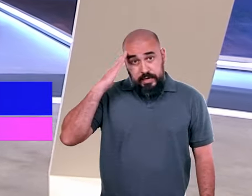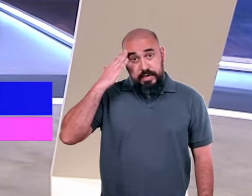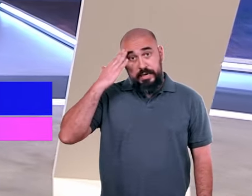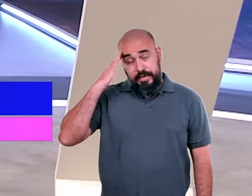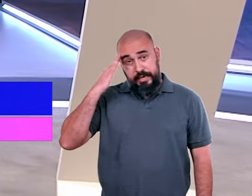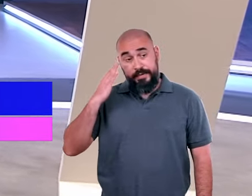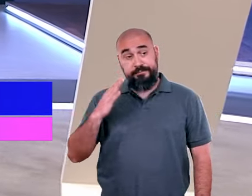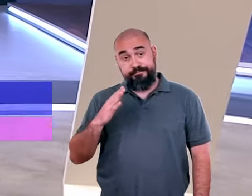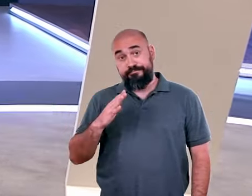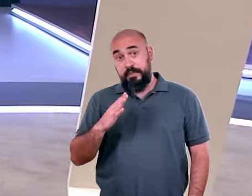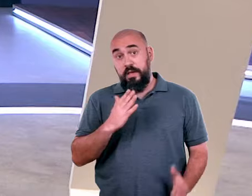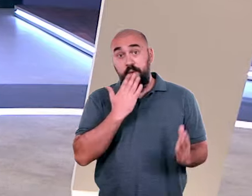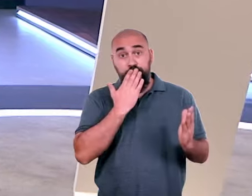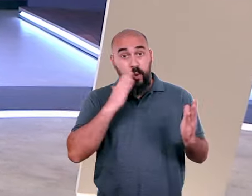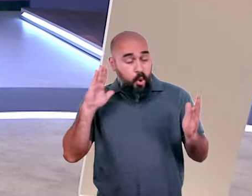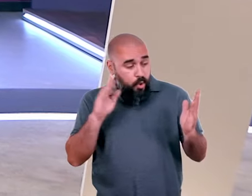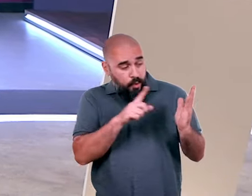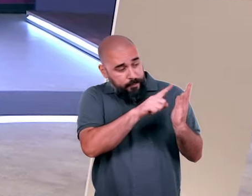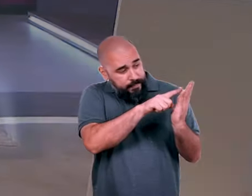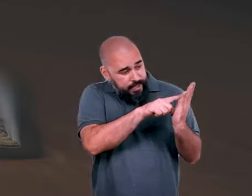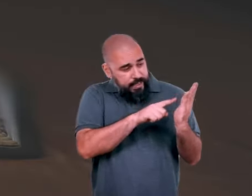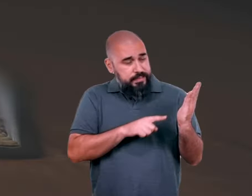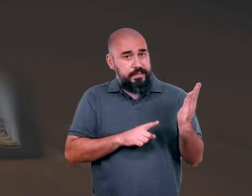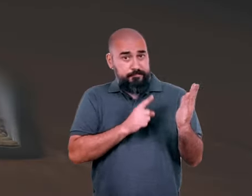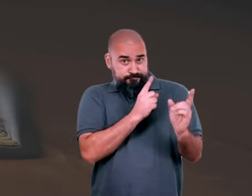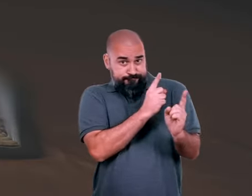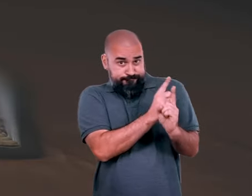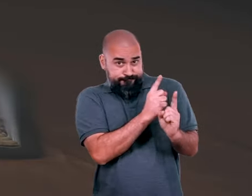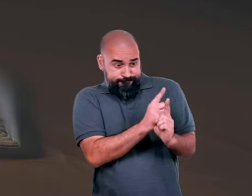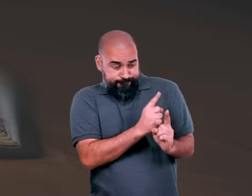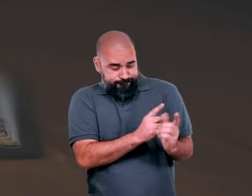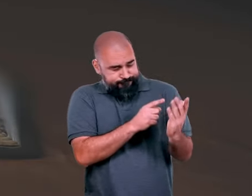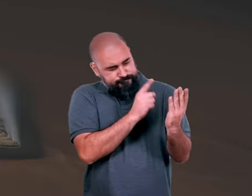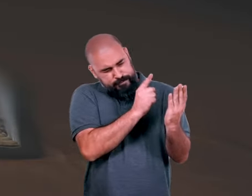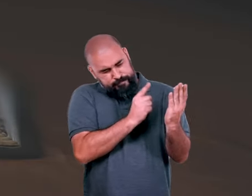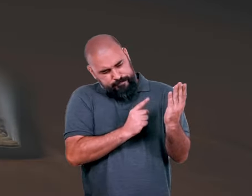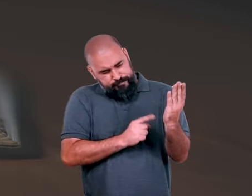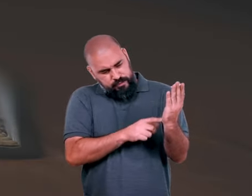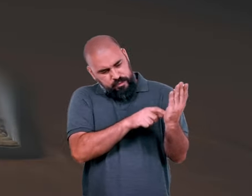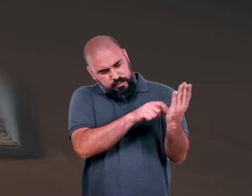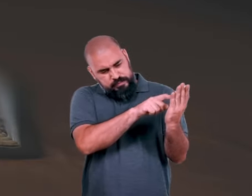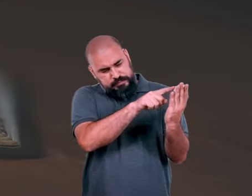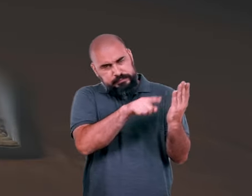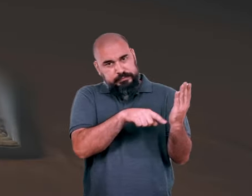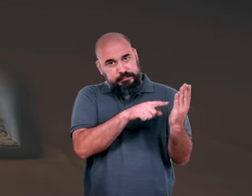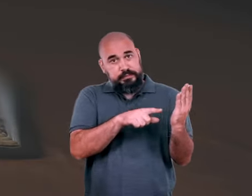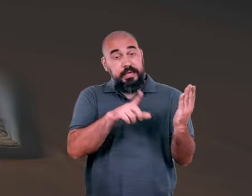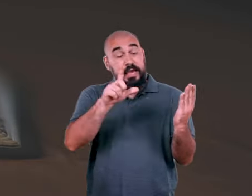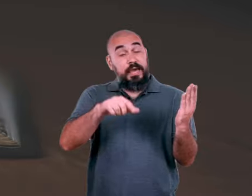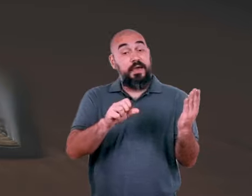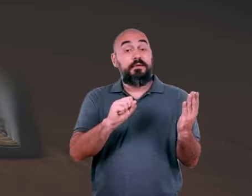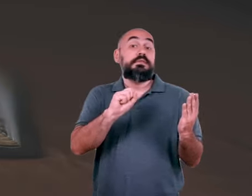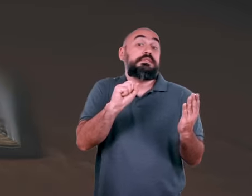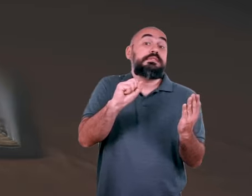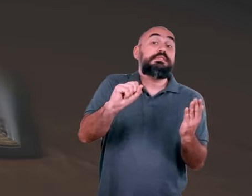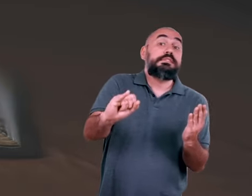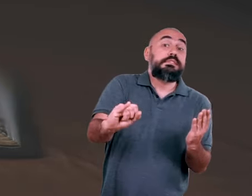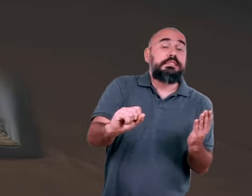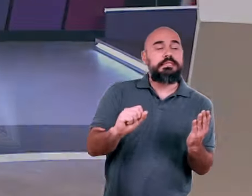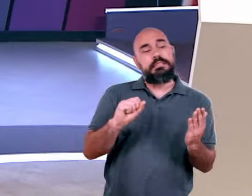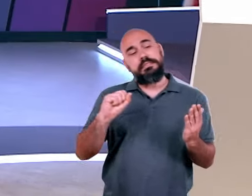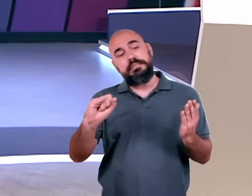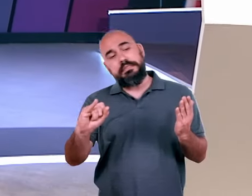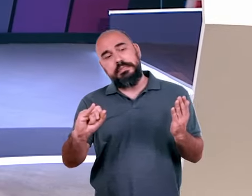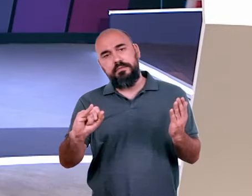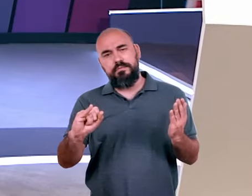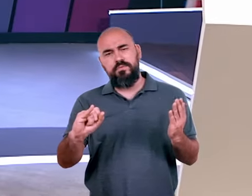que algumas promessas que eu encontro na Bíblia são promessas condicionais. O que isso